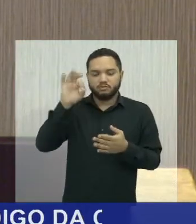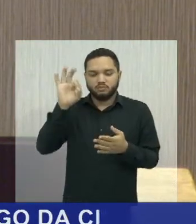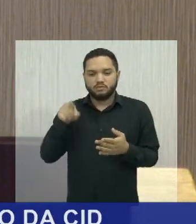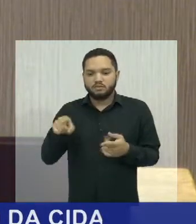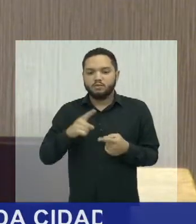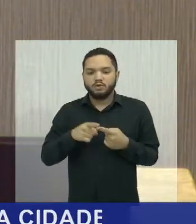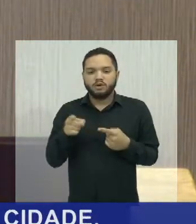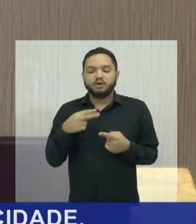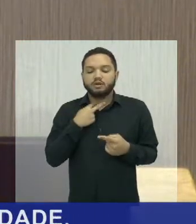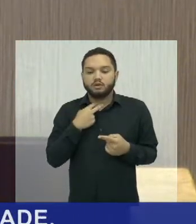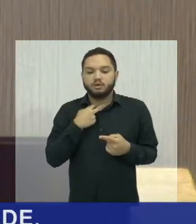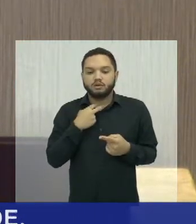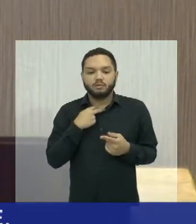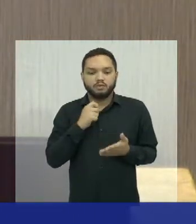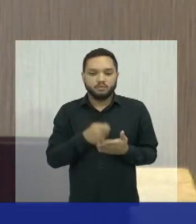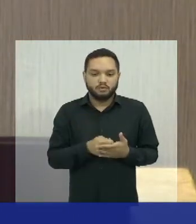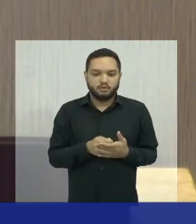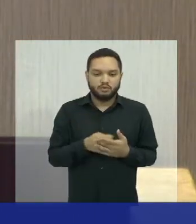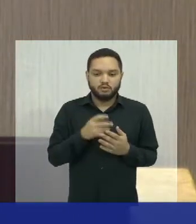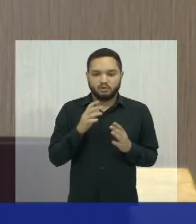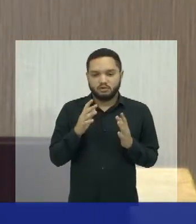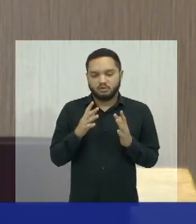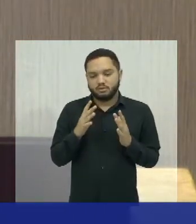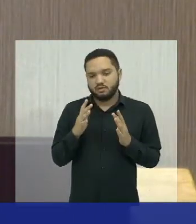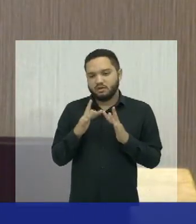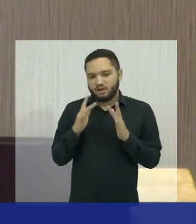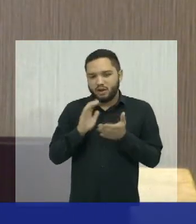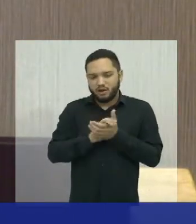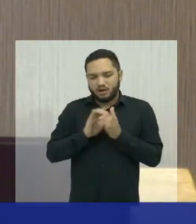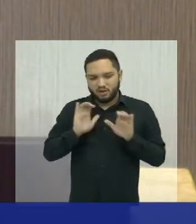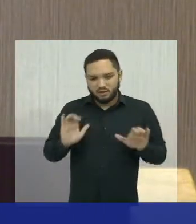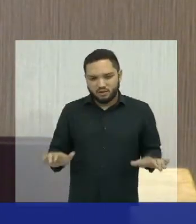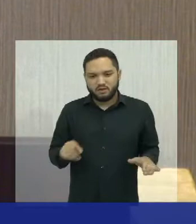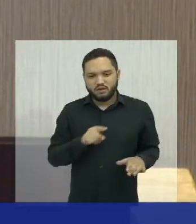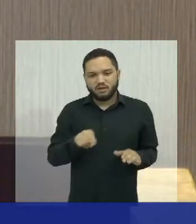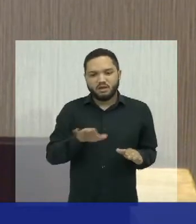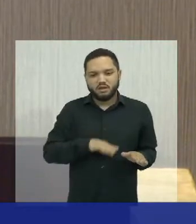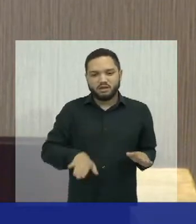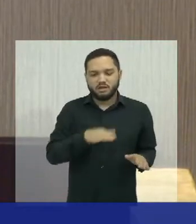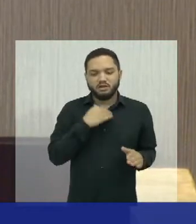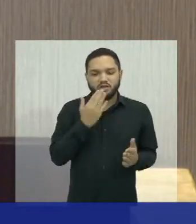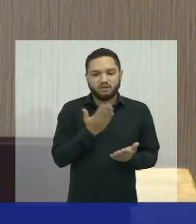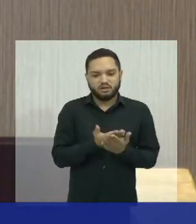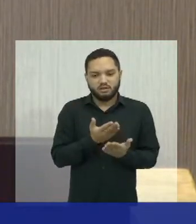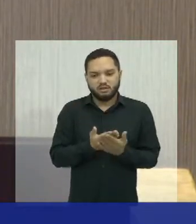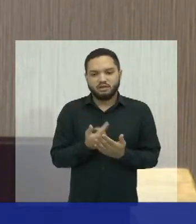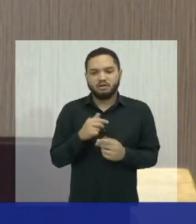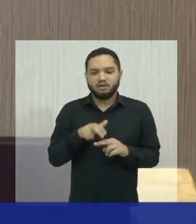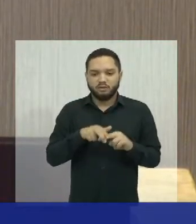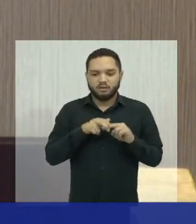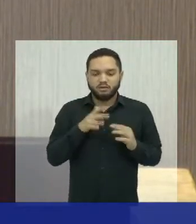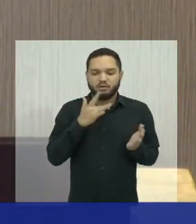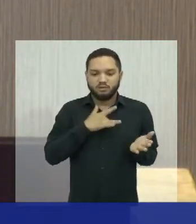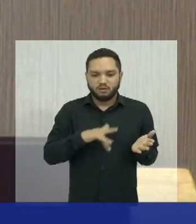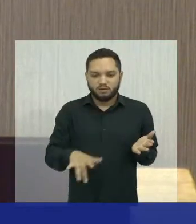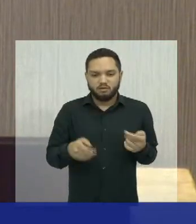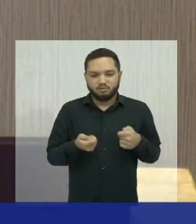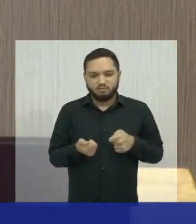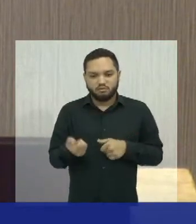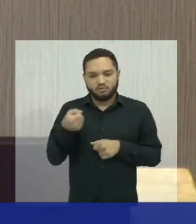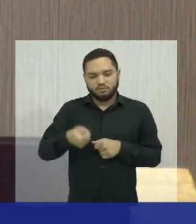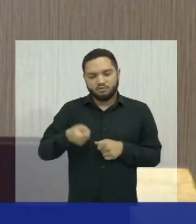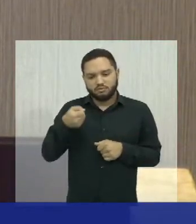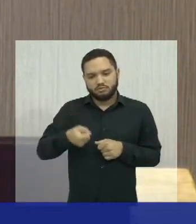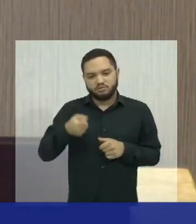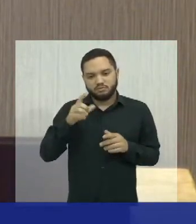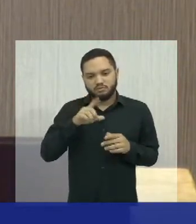podia pagar, separou-se do pai, o pai não deu nada, e as crianças estavam sem estudar. E eu, com pena das crianças, e é o que a